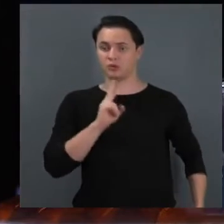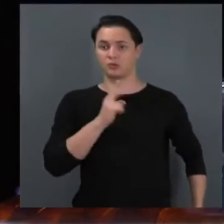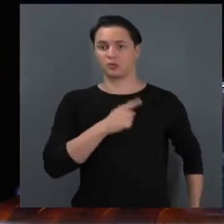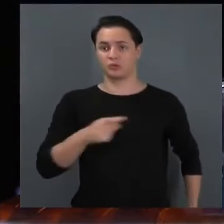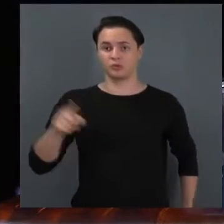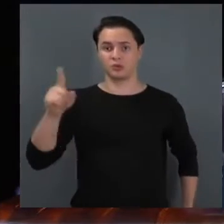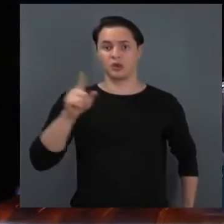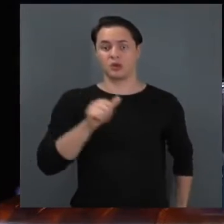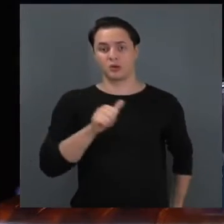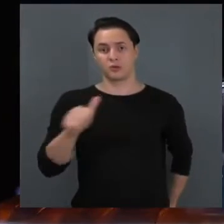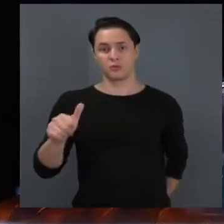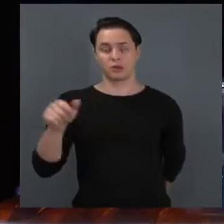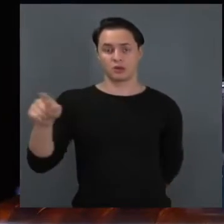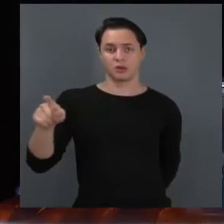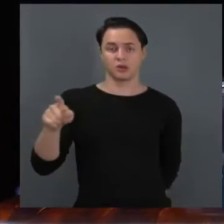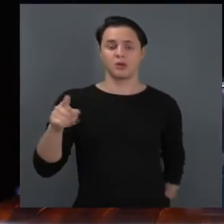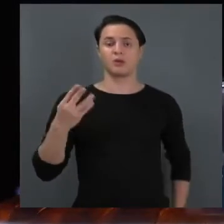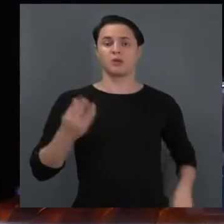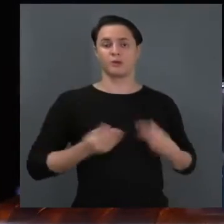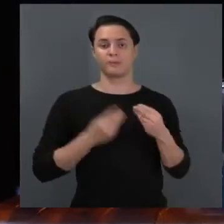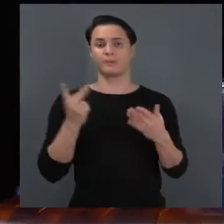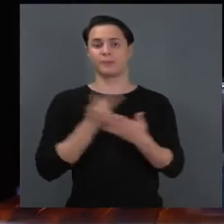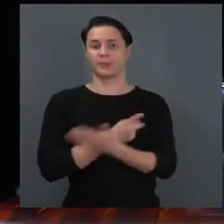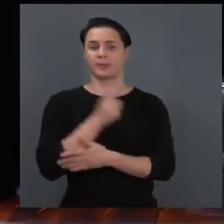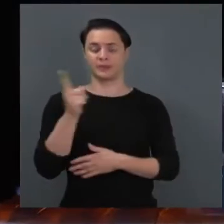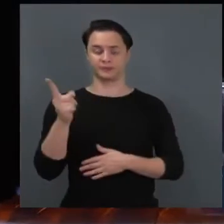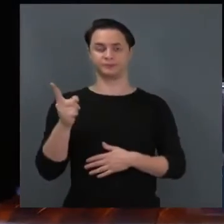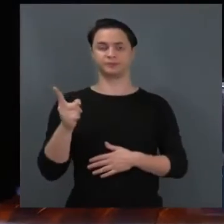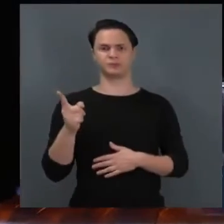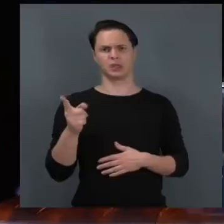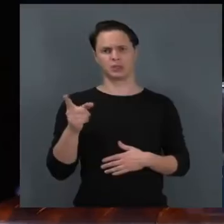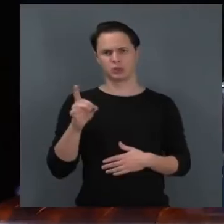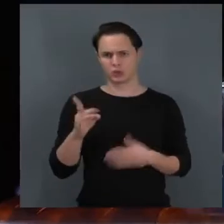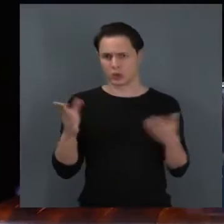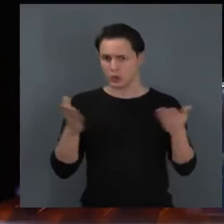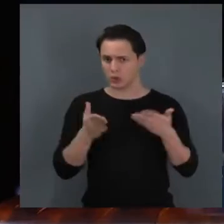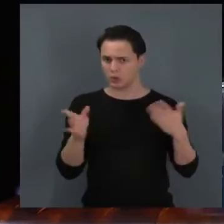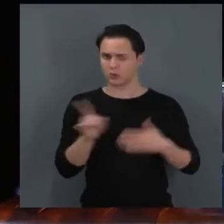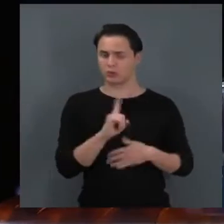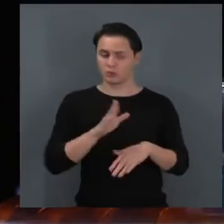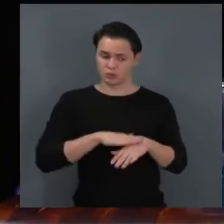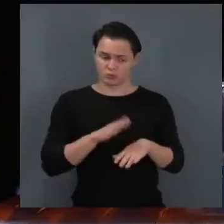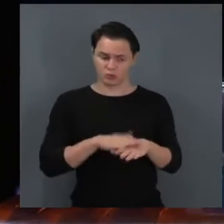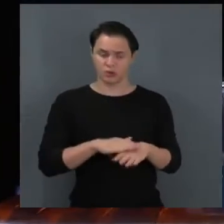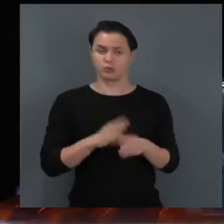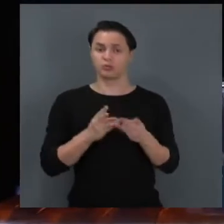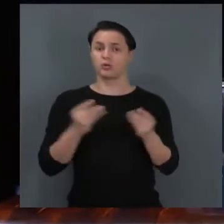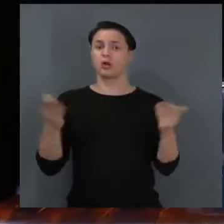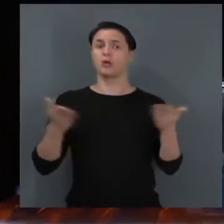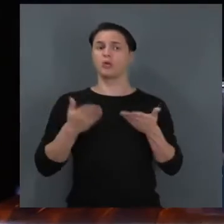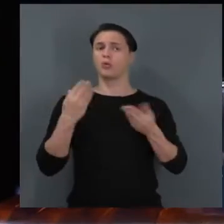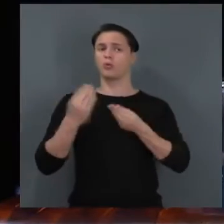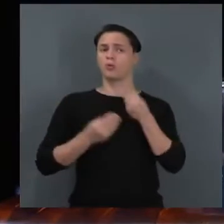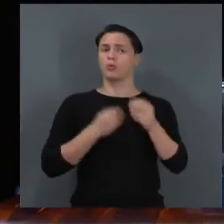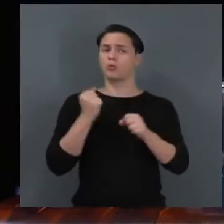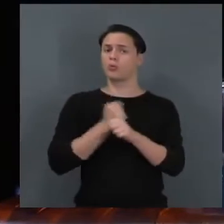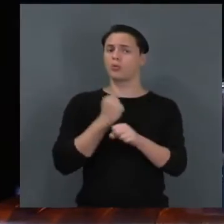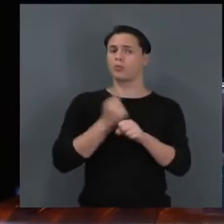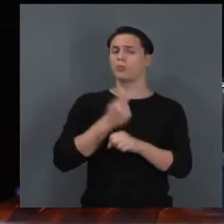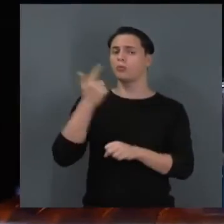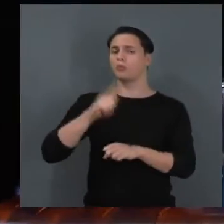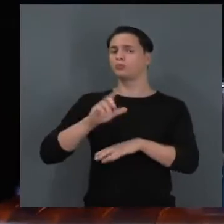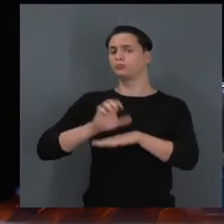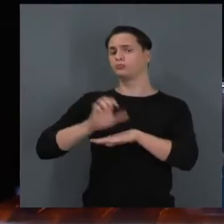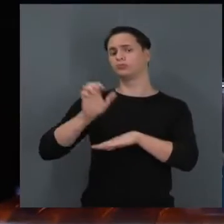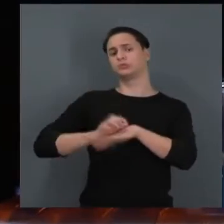para acompanhar a situação do Rio Grande, que não é só agora. Passado esse momento, como é que tu vai reconstruir o Estado? Vai precisar